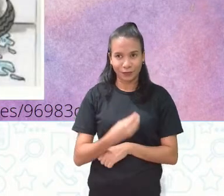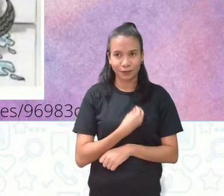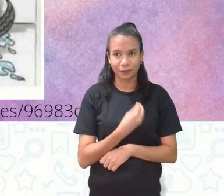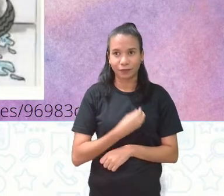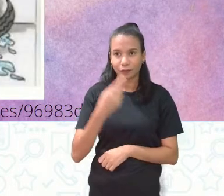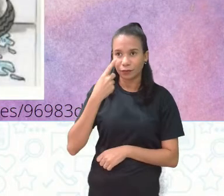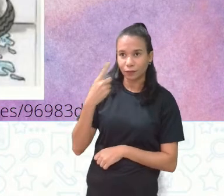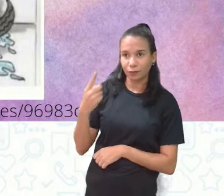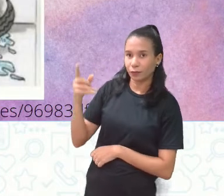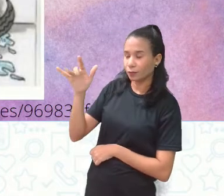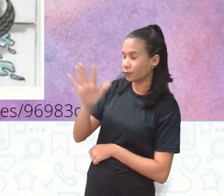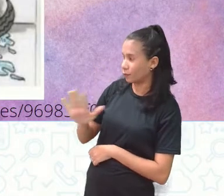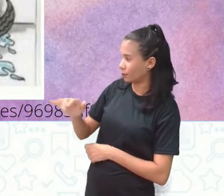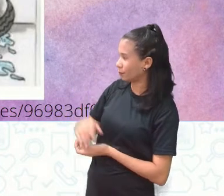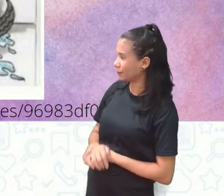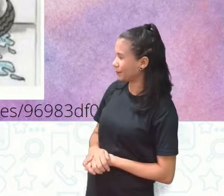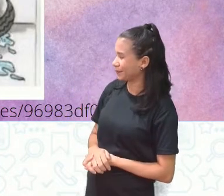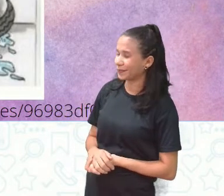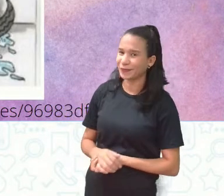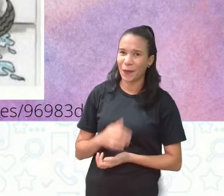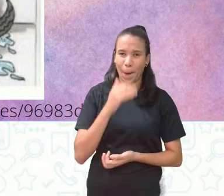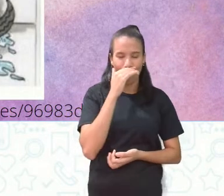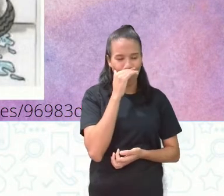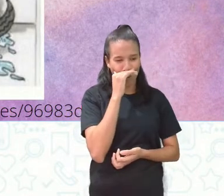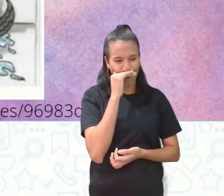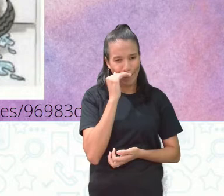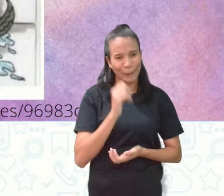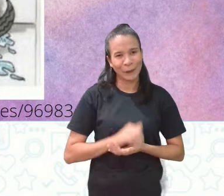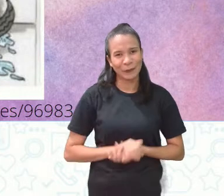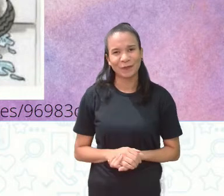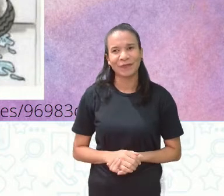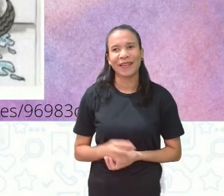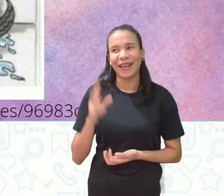Olha essa charge, professora.